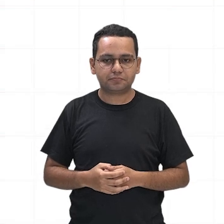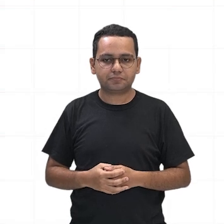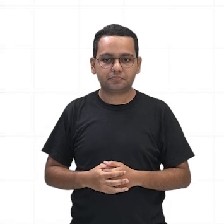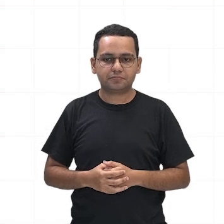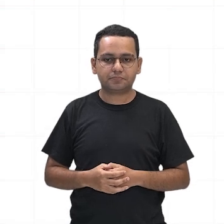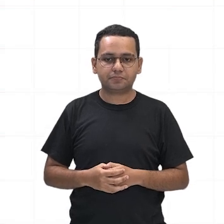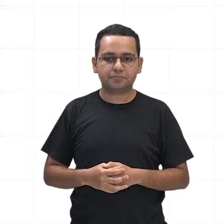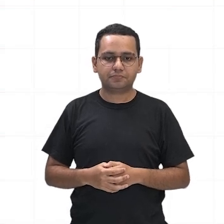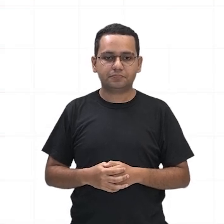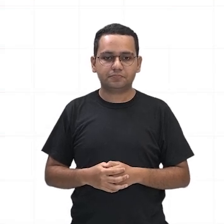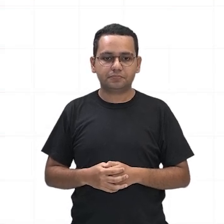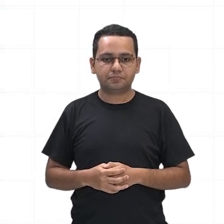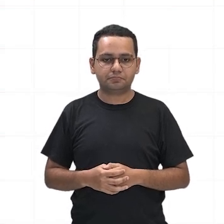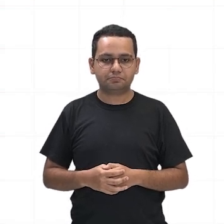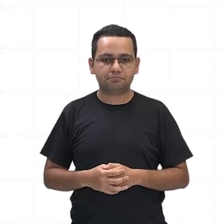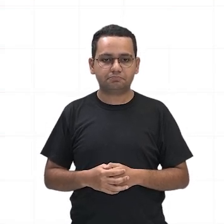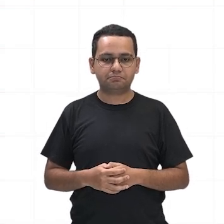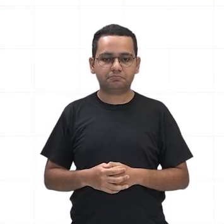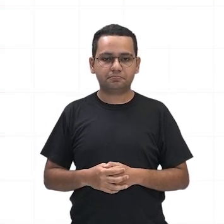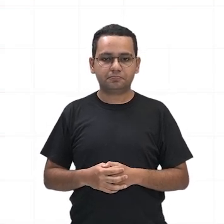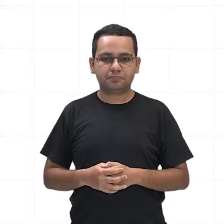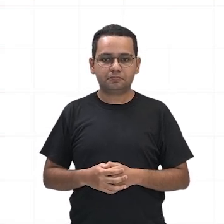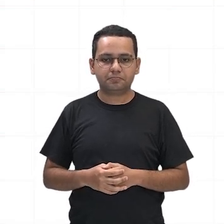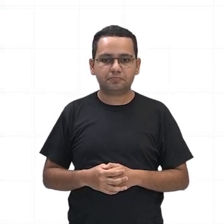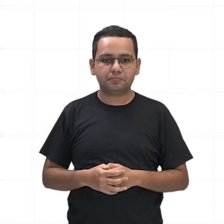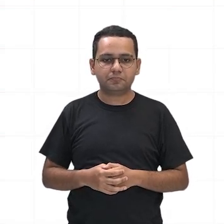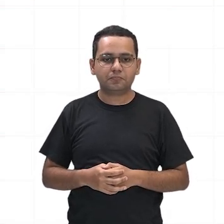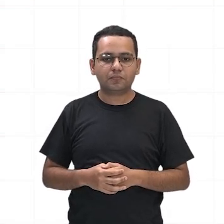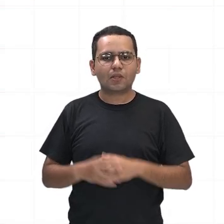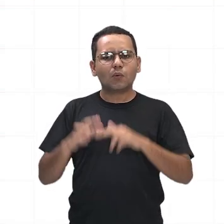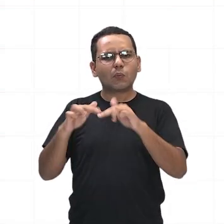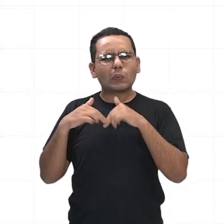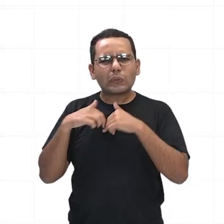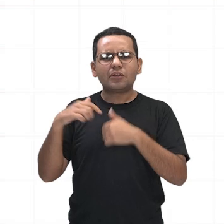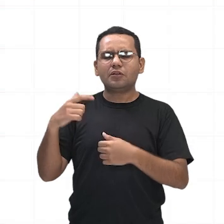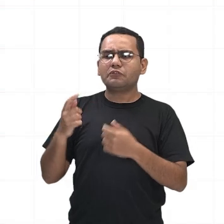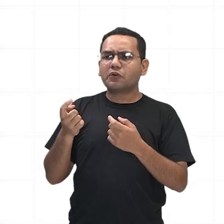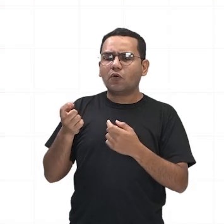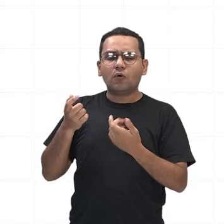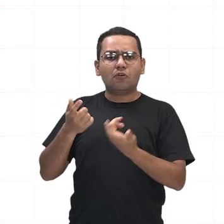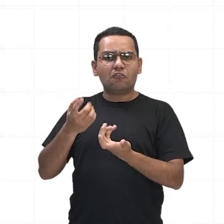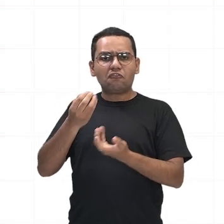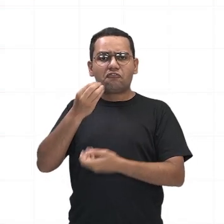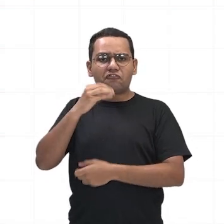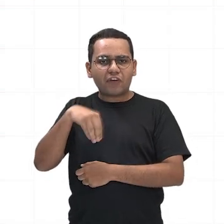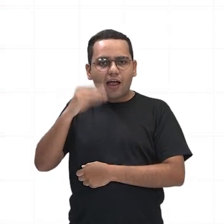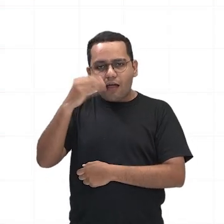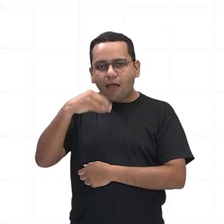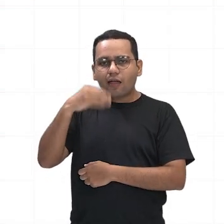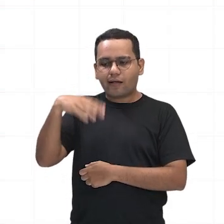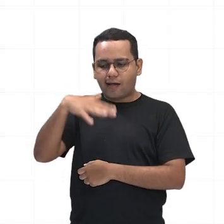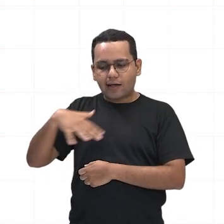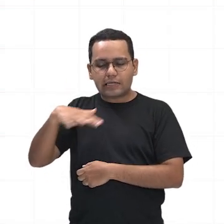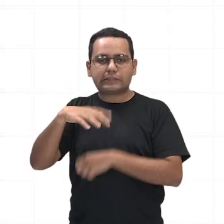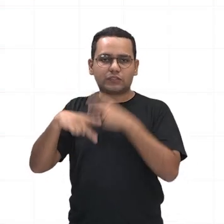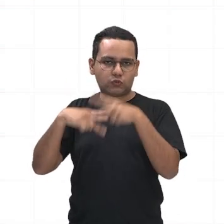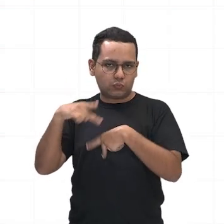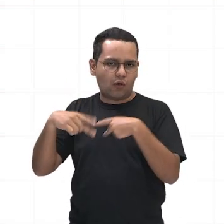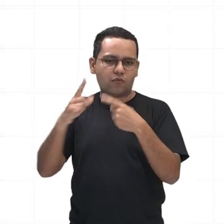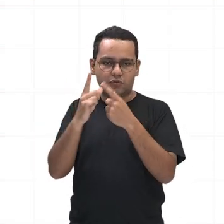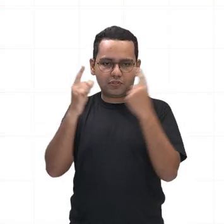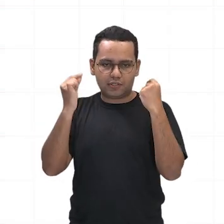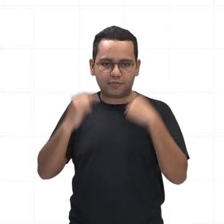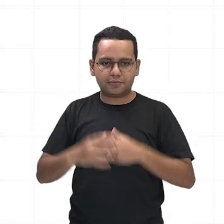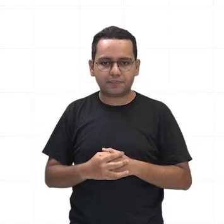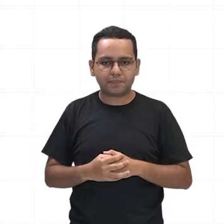Guerra do Peloponeso, mas enfraqueceu a unidade da civilização grega. Tebas entrou em guerra com Esparta e